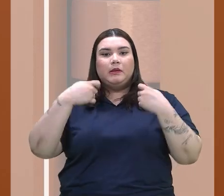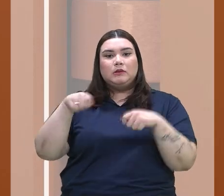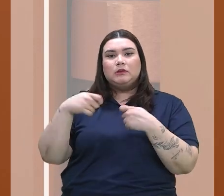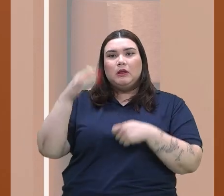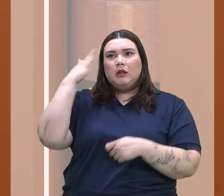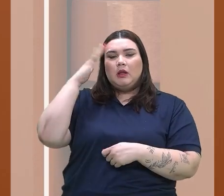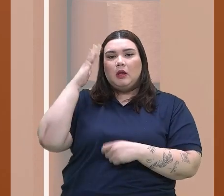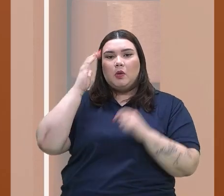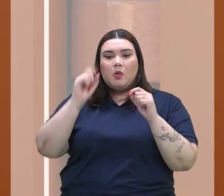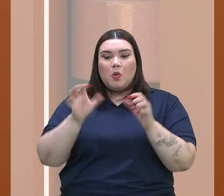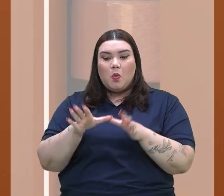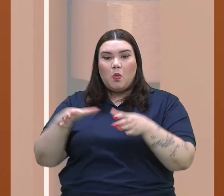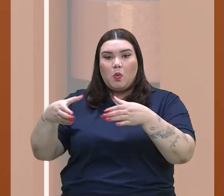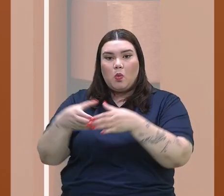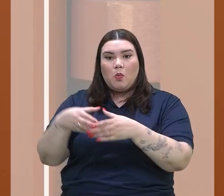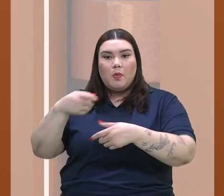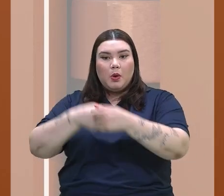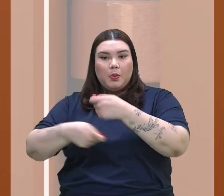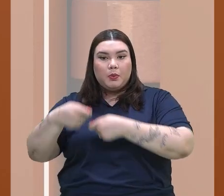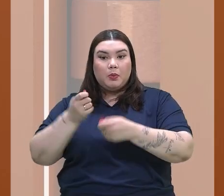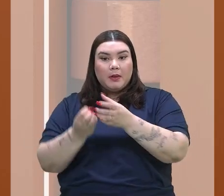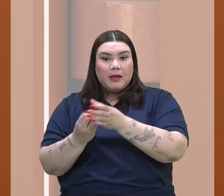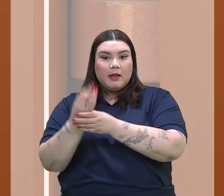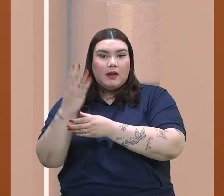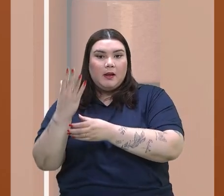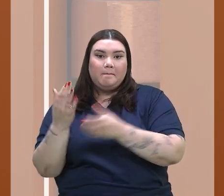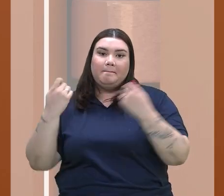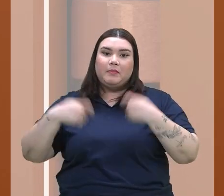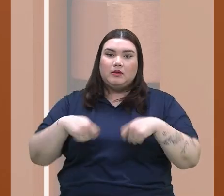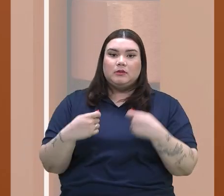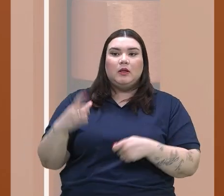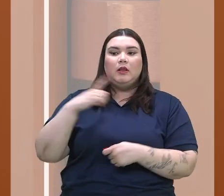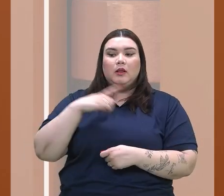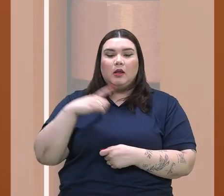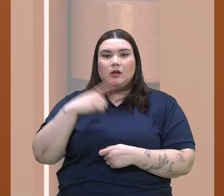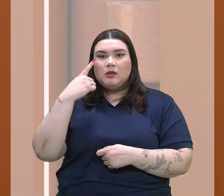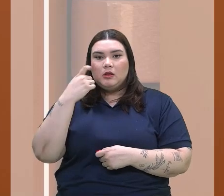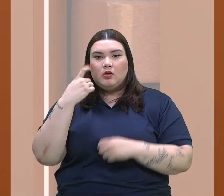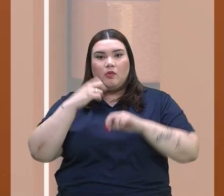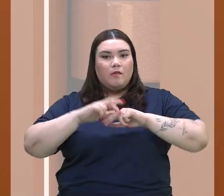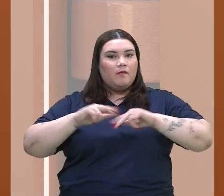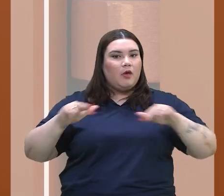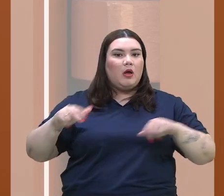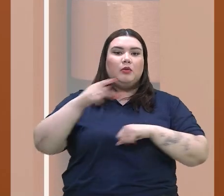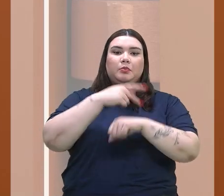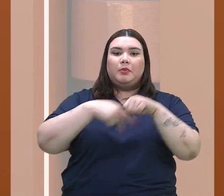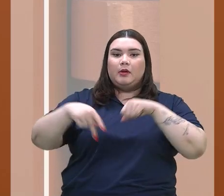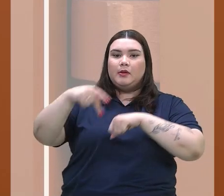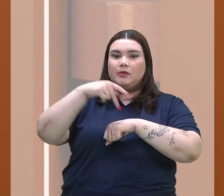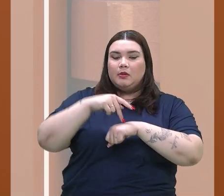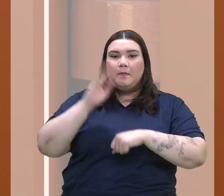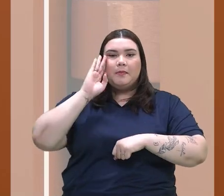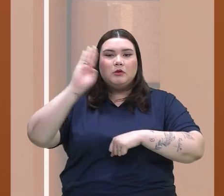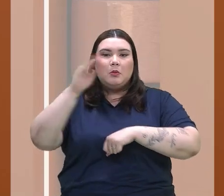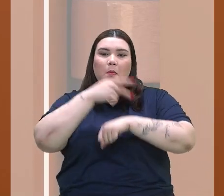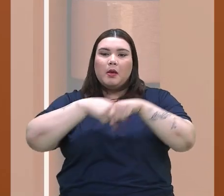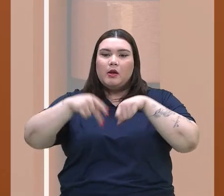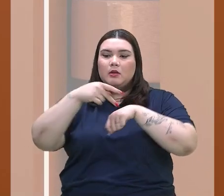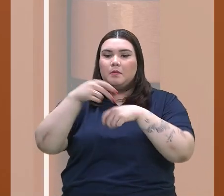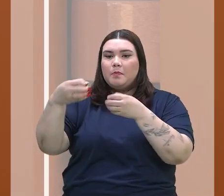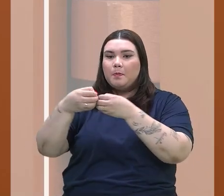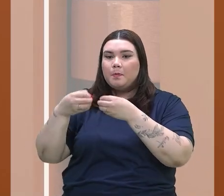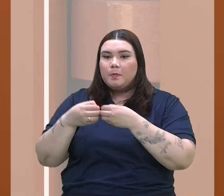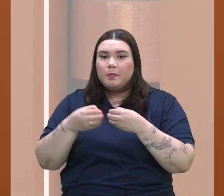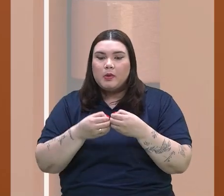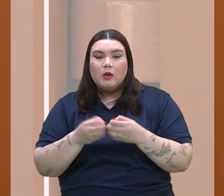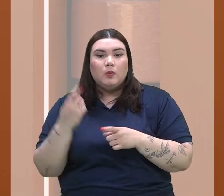um bloco econômico, para surgir, tem que ter interesse de vários países, principalmente países próximos, né?